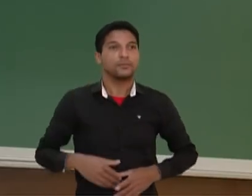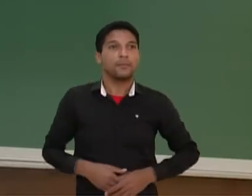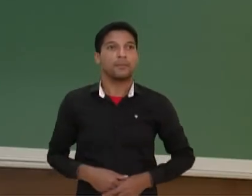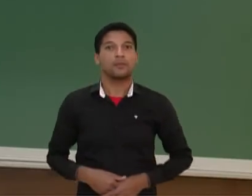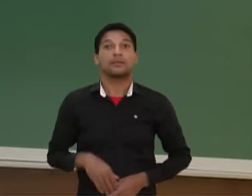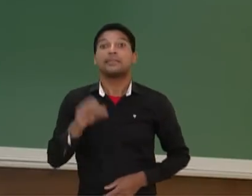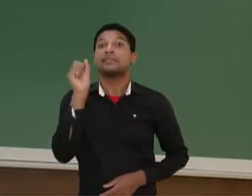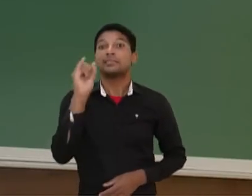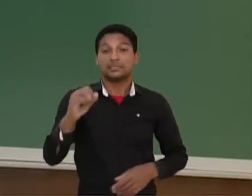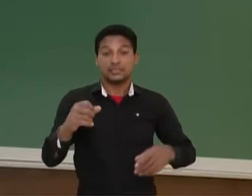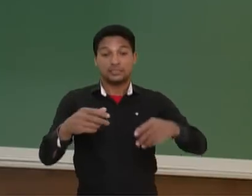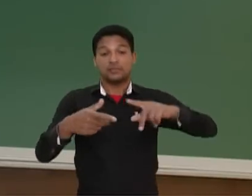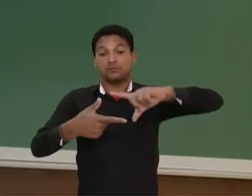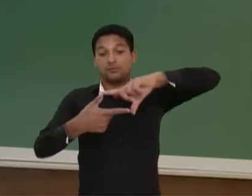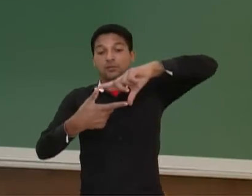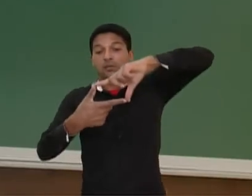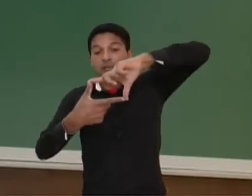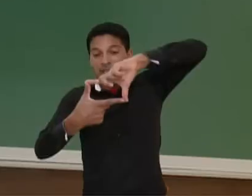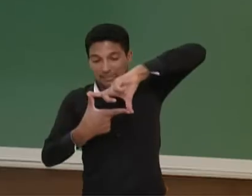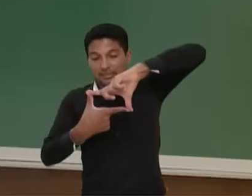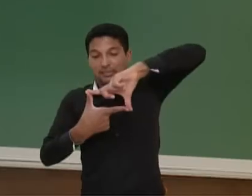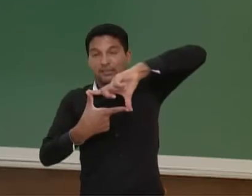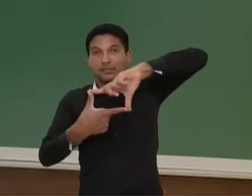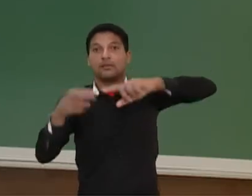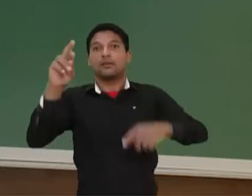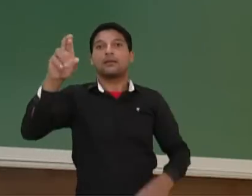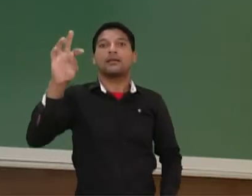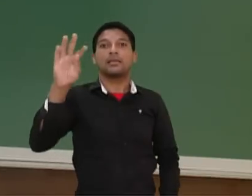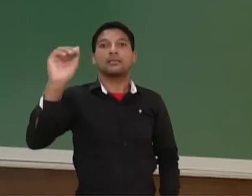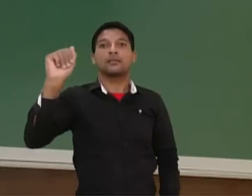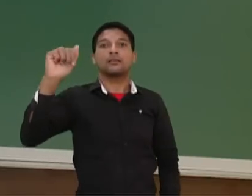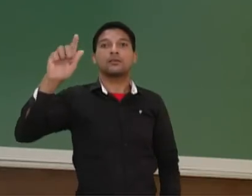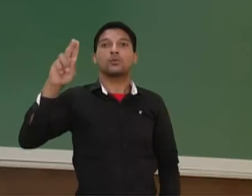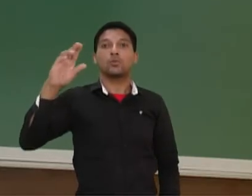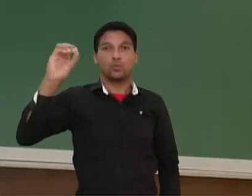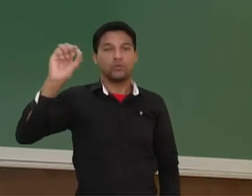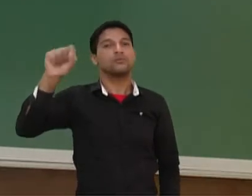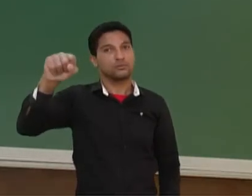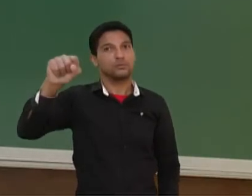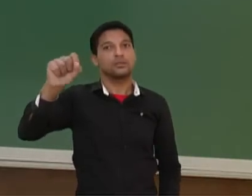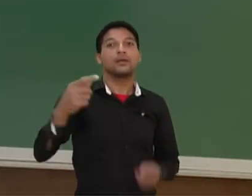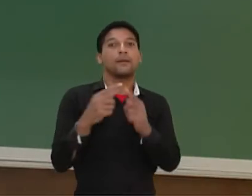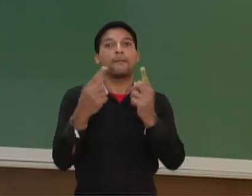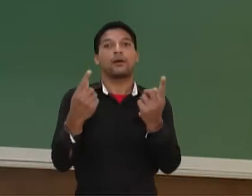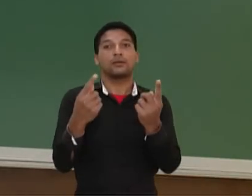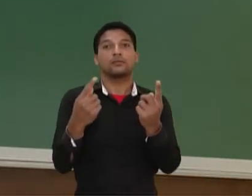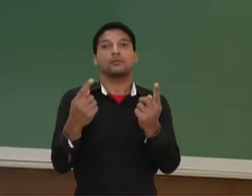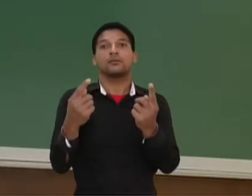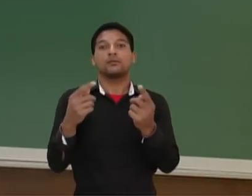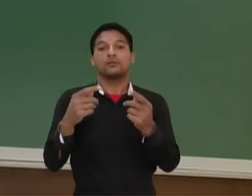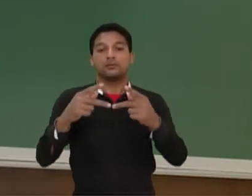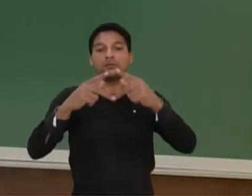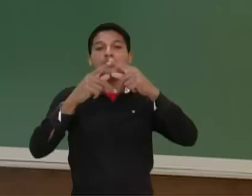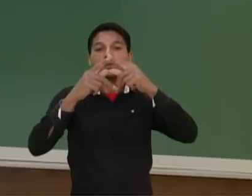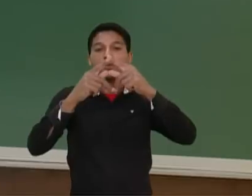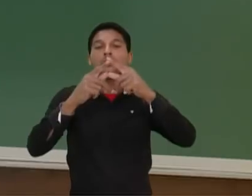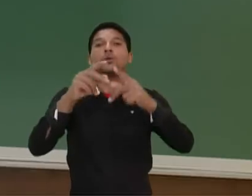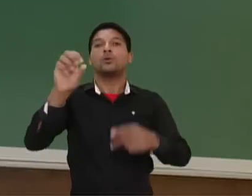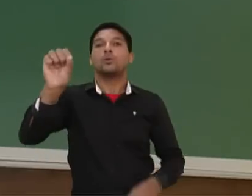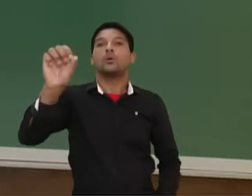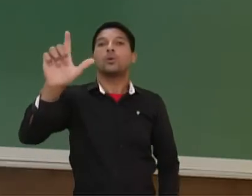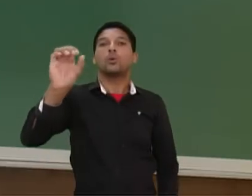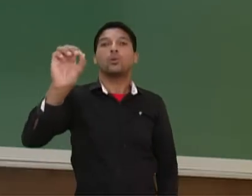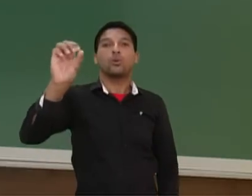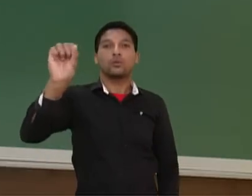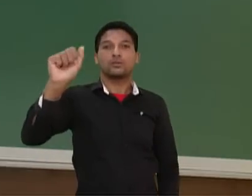sim. Fora disso, tenho minhas dúvidas. No caso do losango, a gente viu que não. Tá bom? Então, a letra C é falsa.